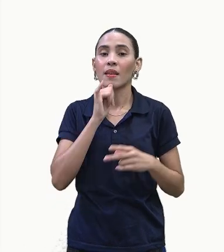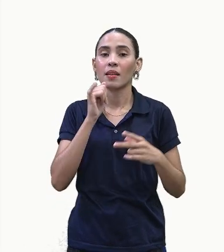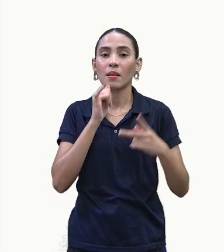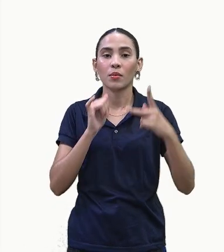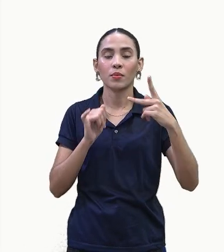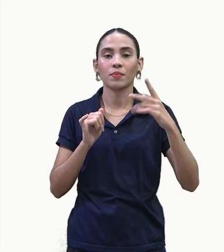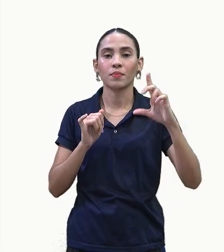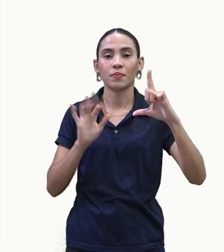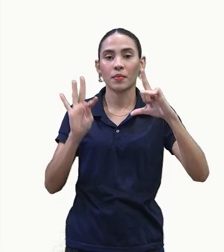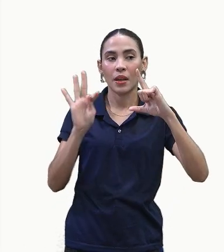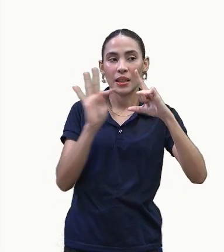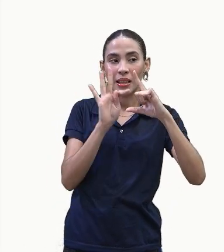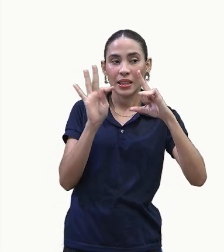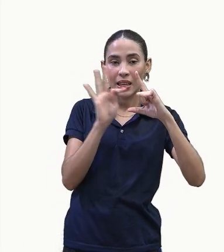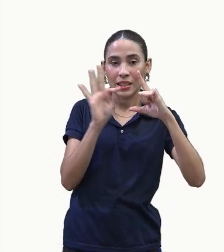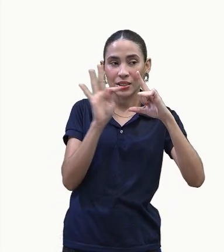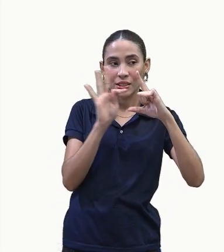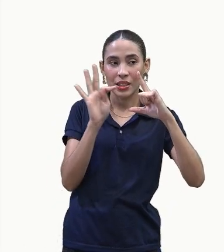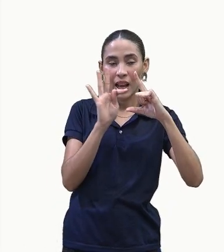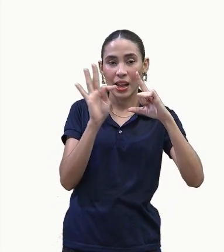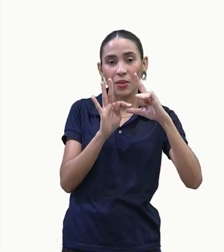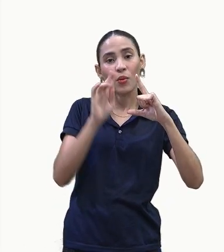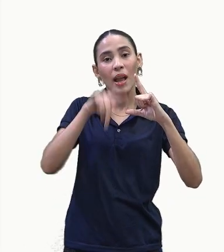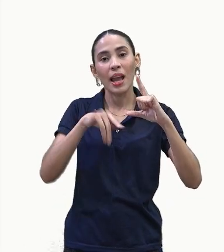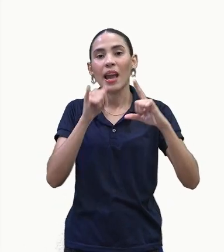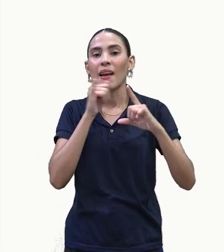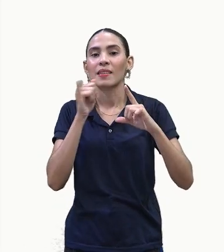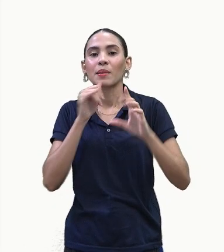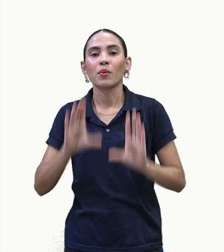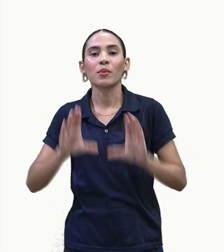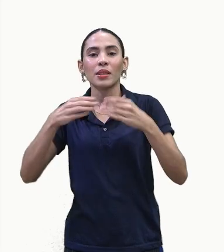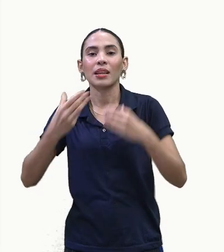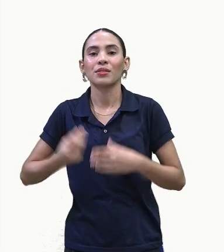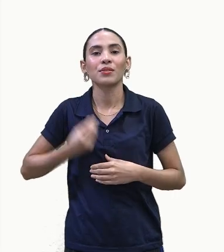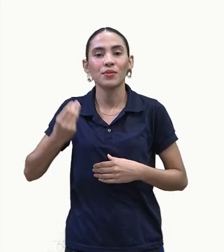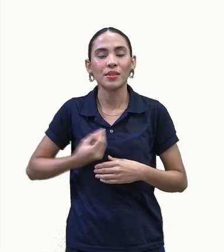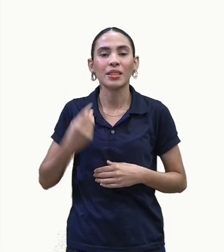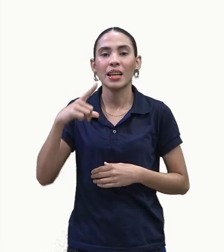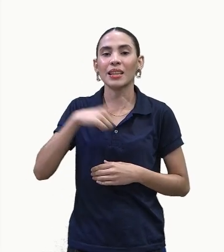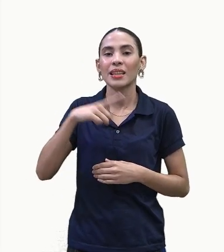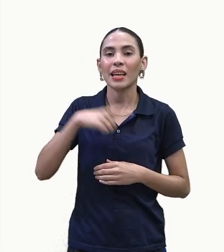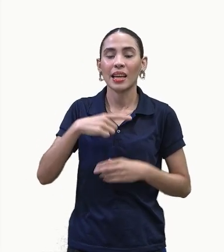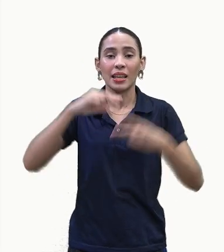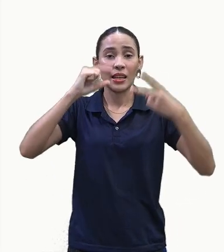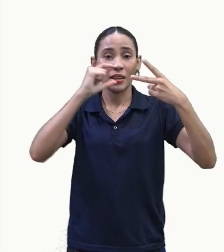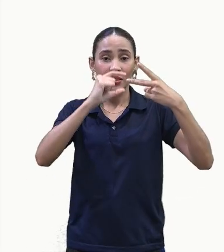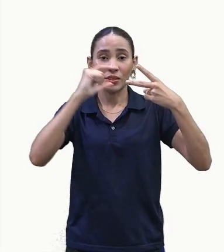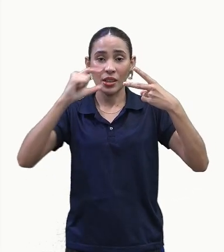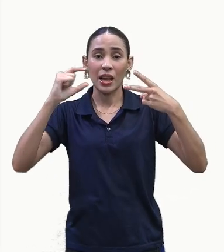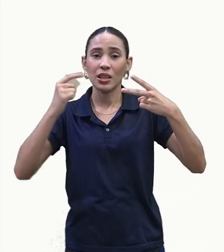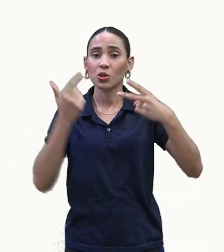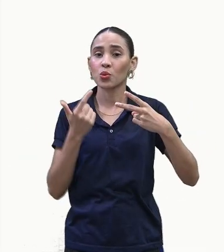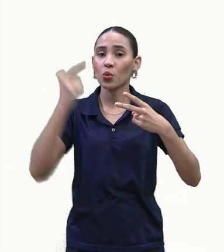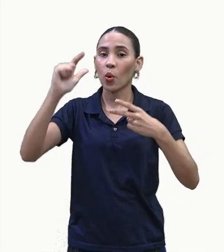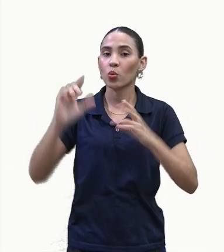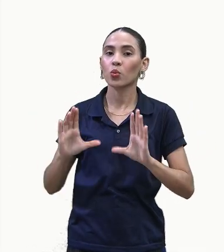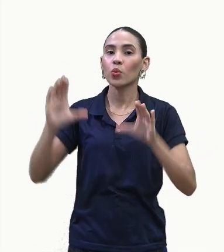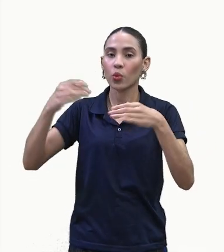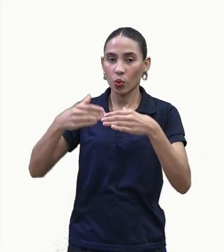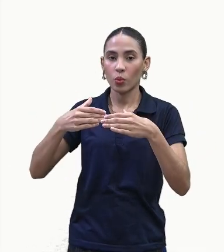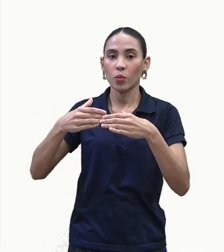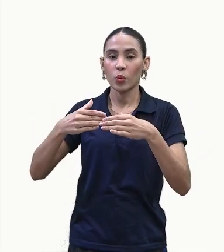que são os organismos transgênicos? São aqueles organismos que possuem os genes de outra